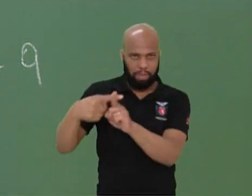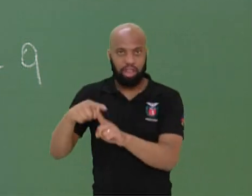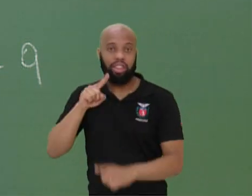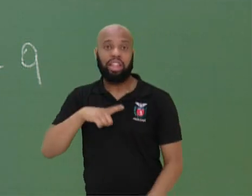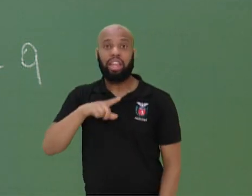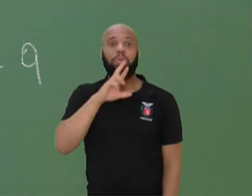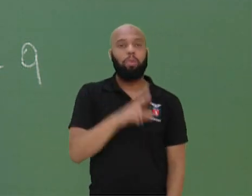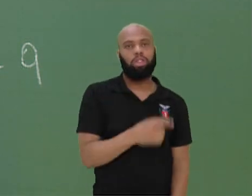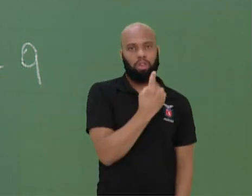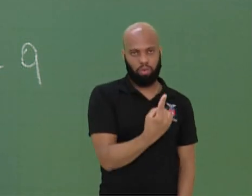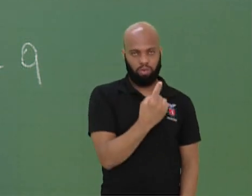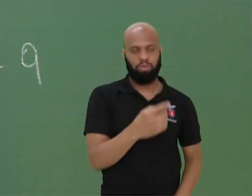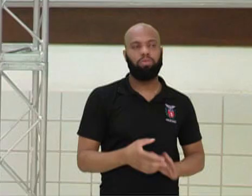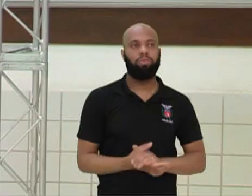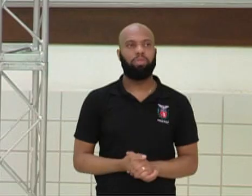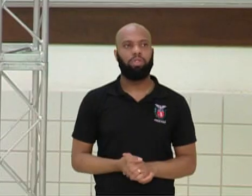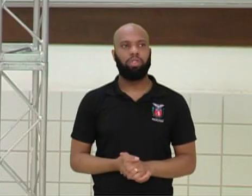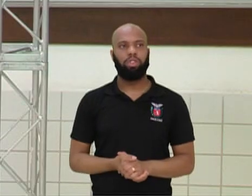1. Beleza?